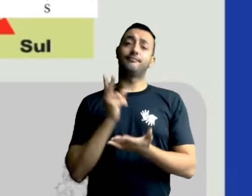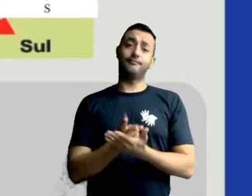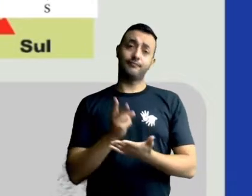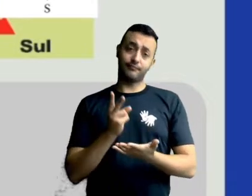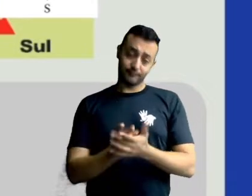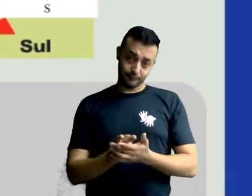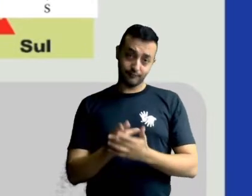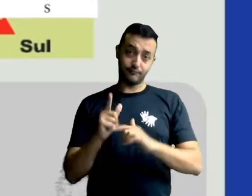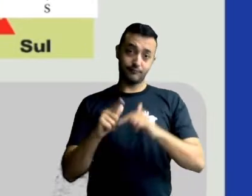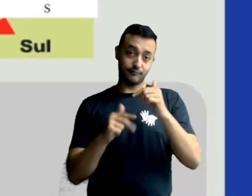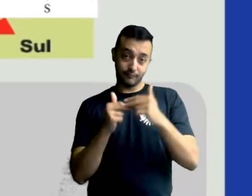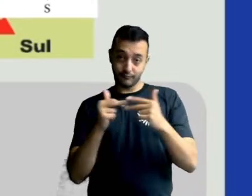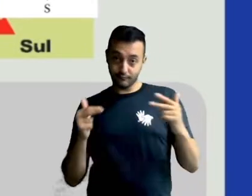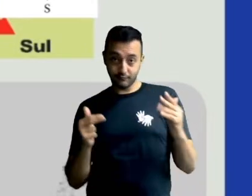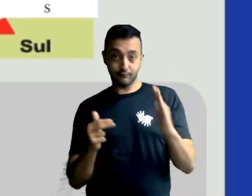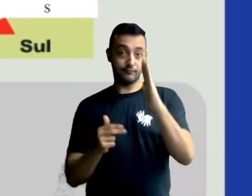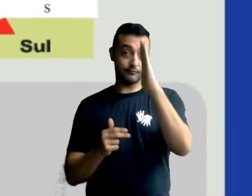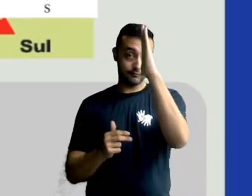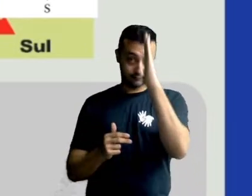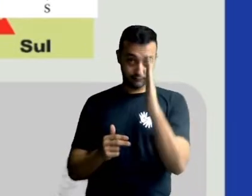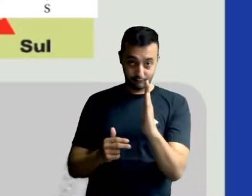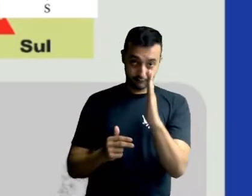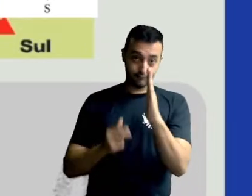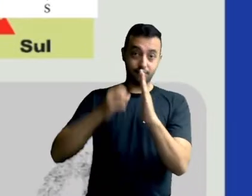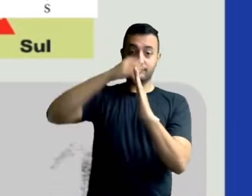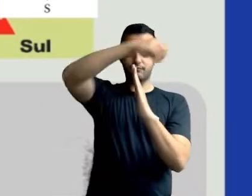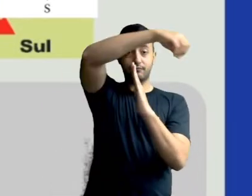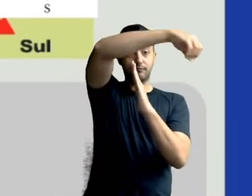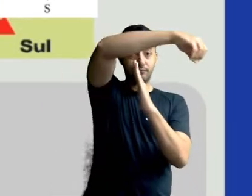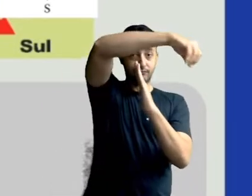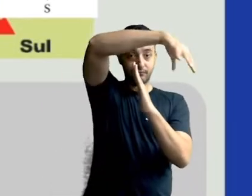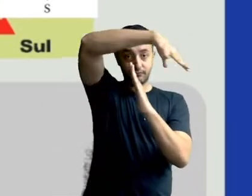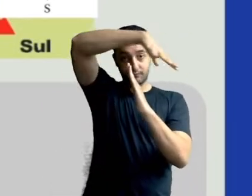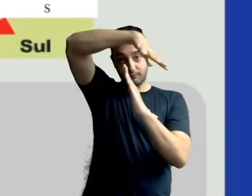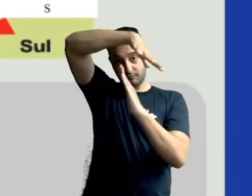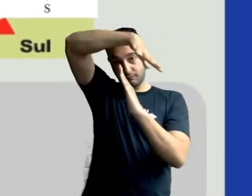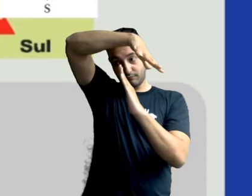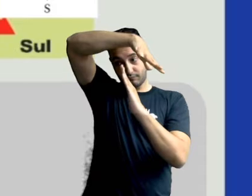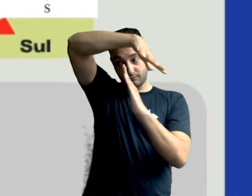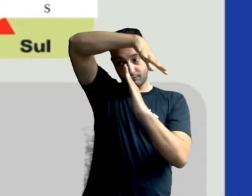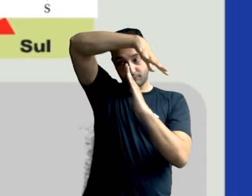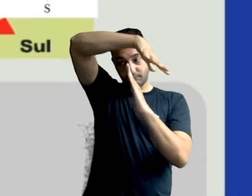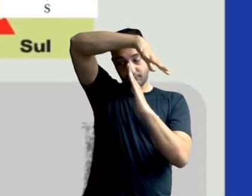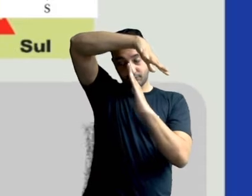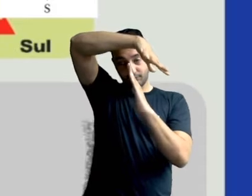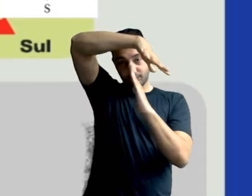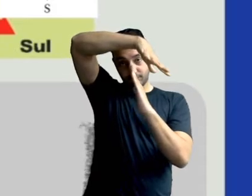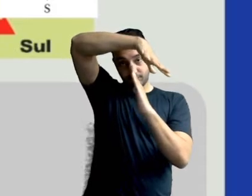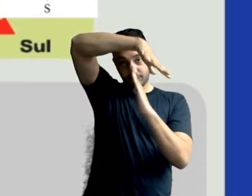Toda vez que um objeto estiver em frente a um foco de luz,